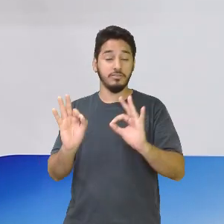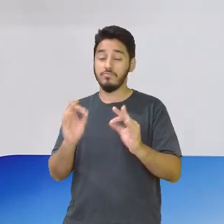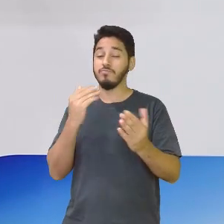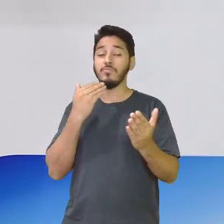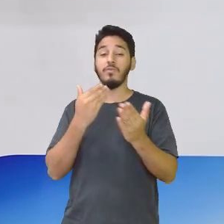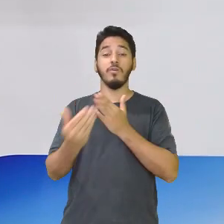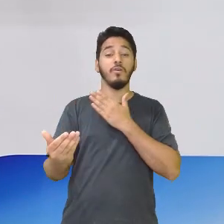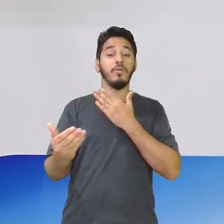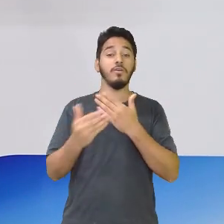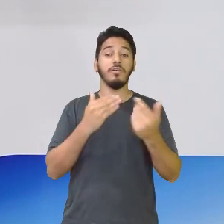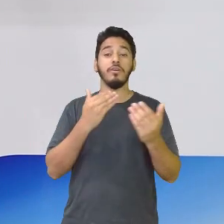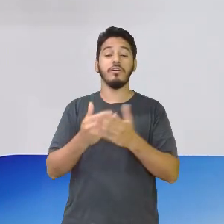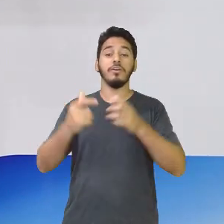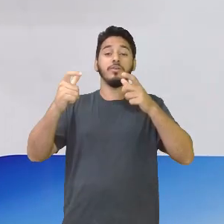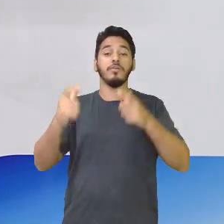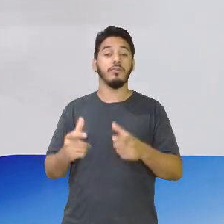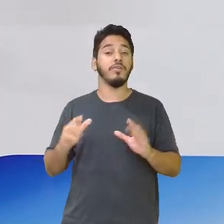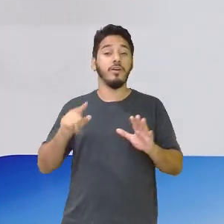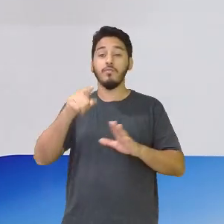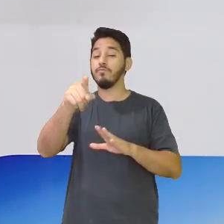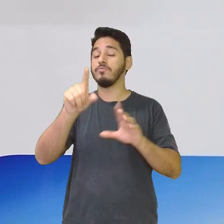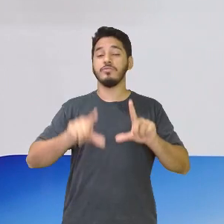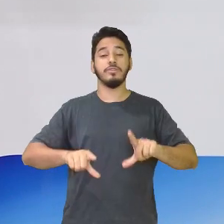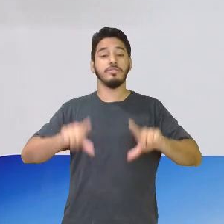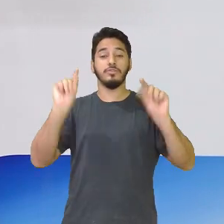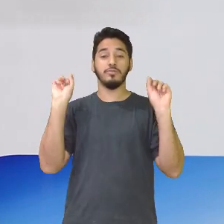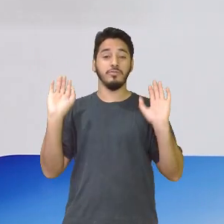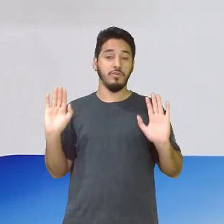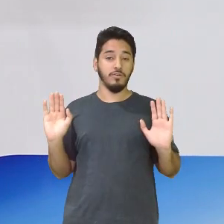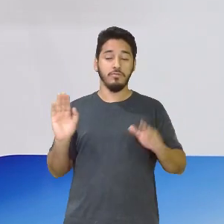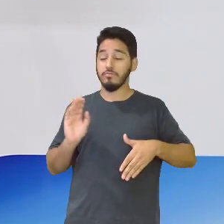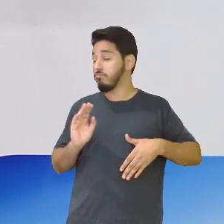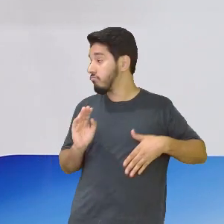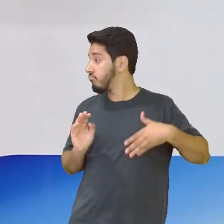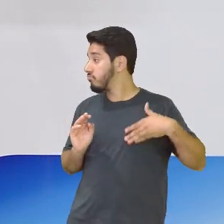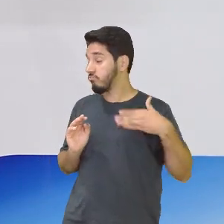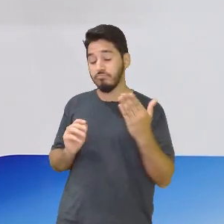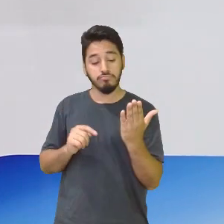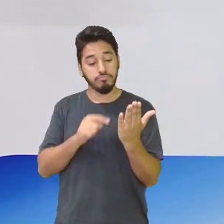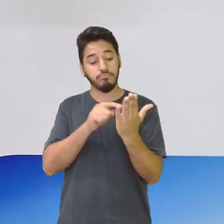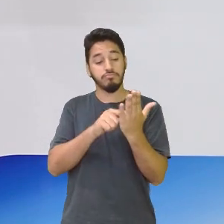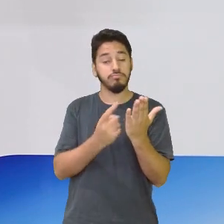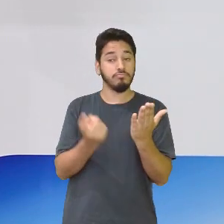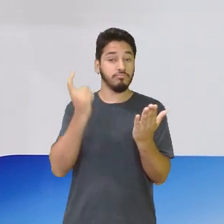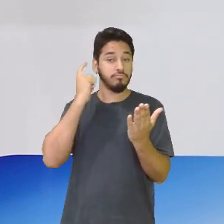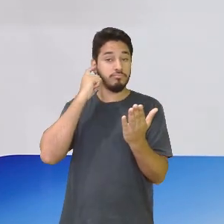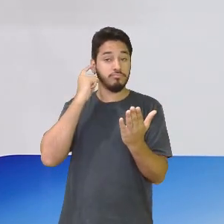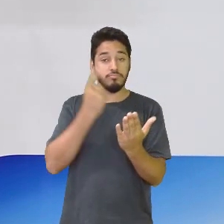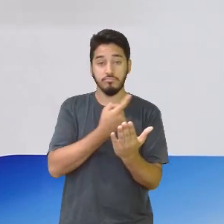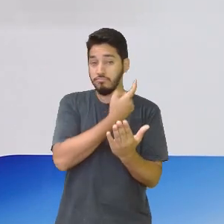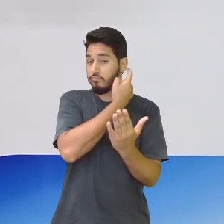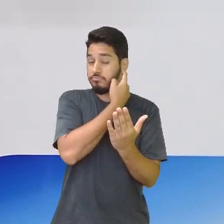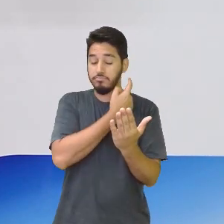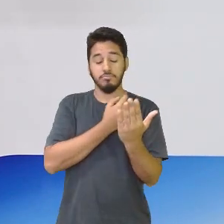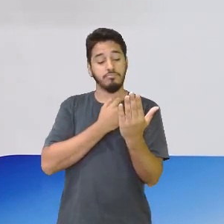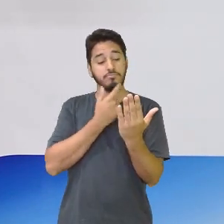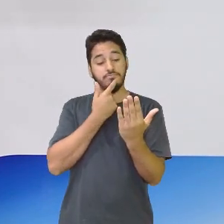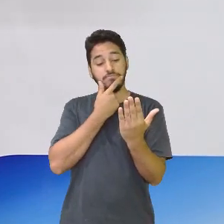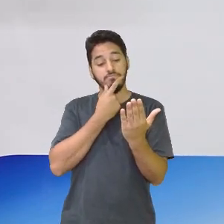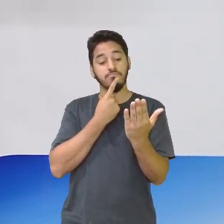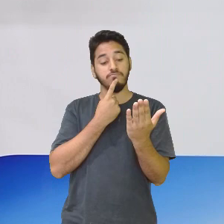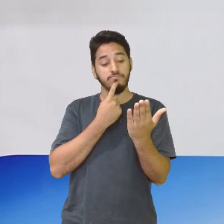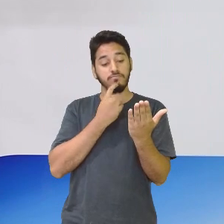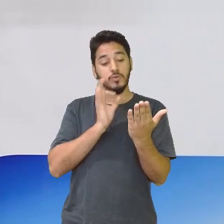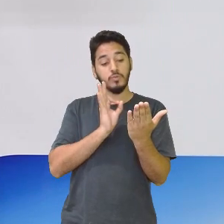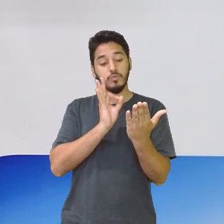você quiser, fica ao seu critério, pegar lá, botar um celularzinho nas mãos, fone de ouvido, aí está lá você assistindo